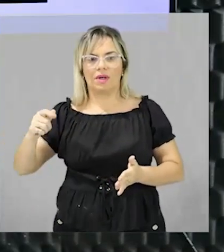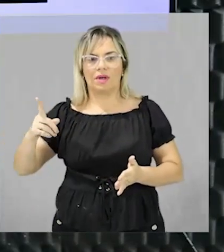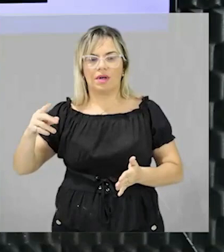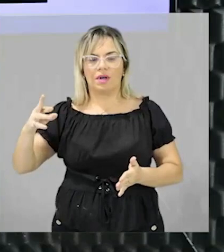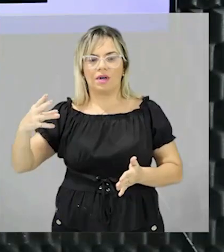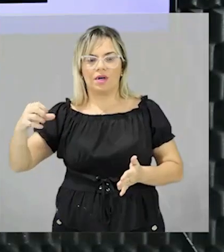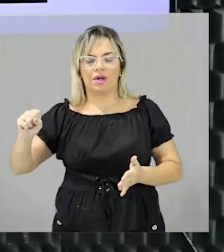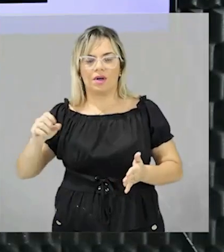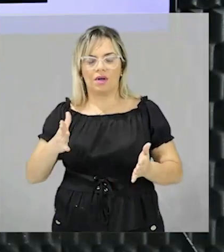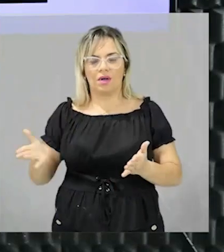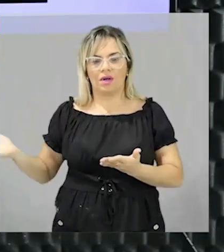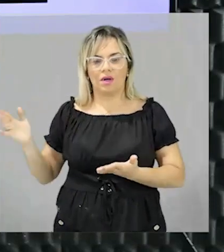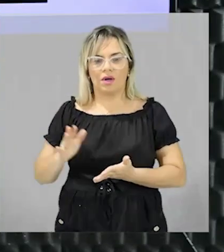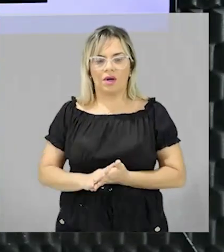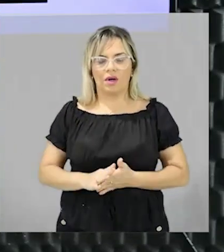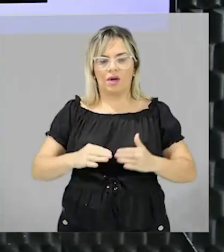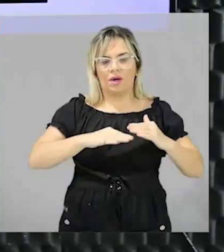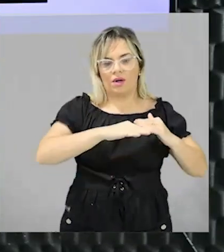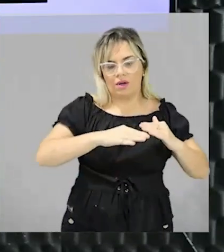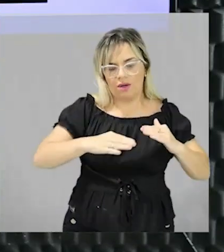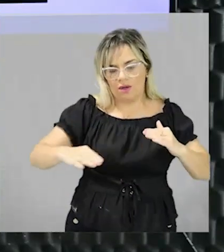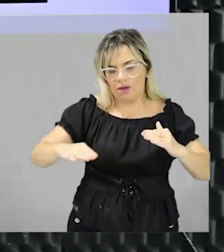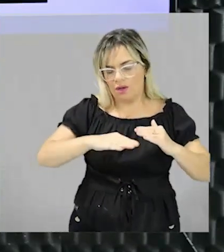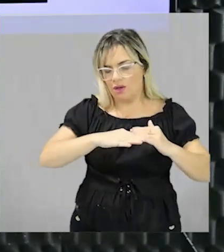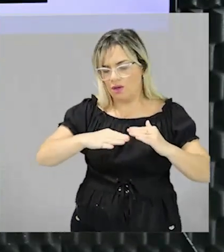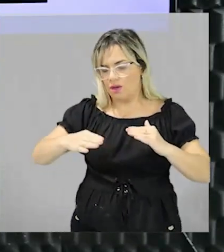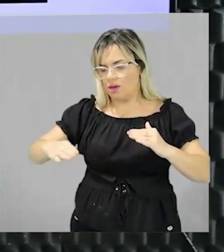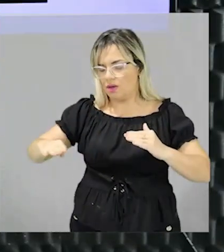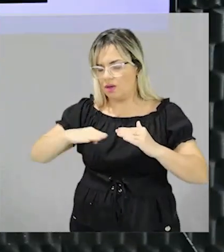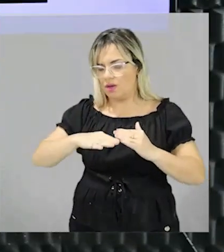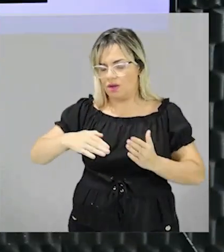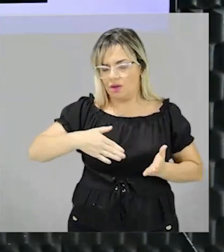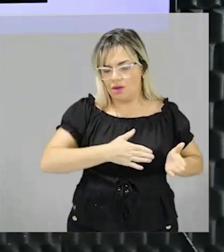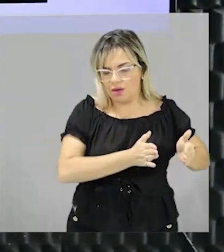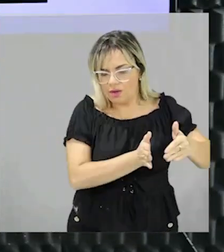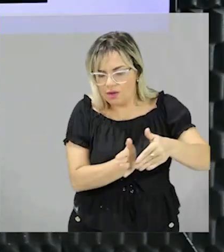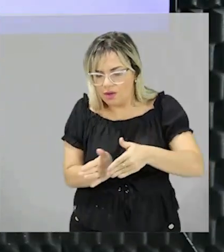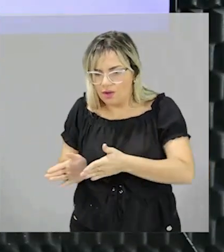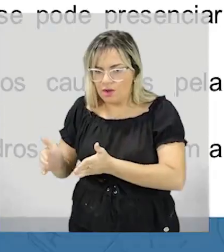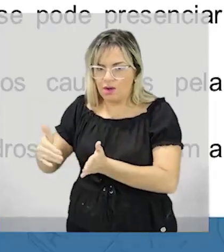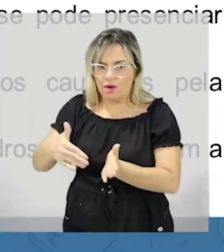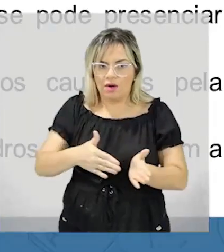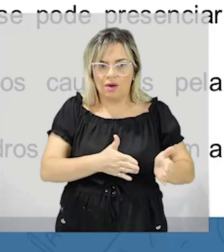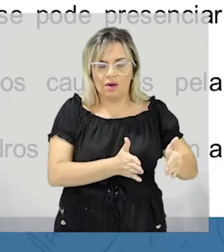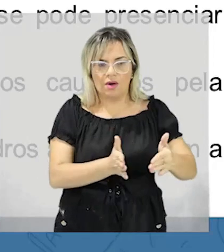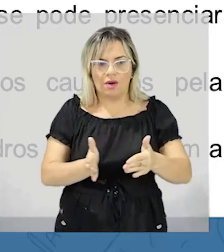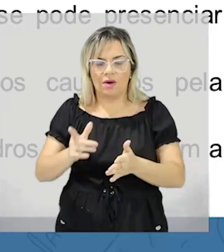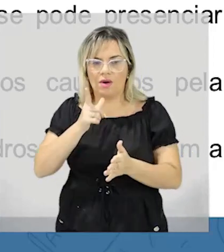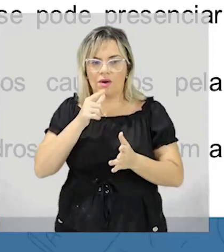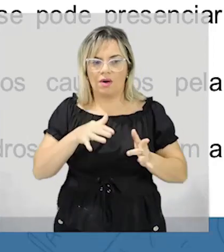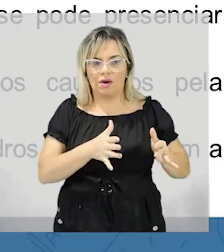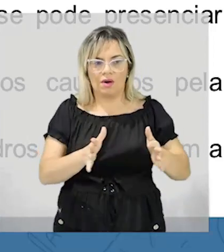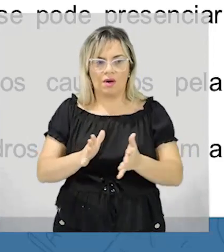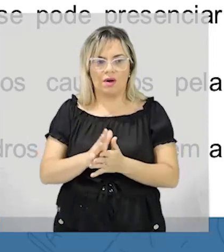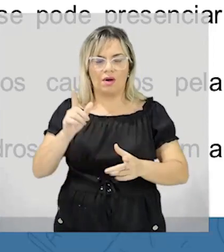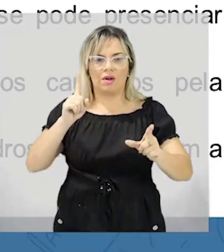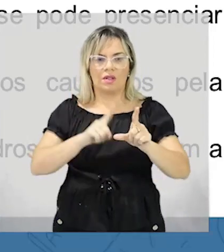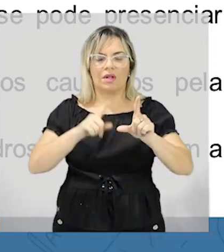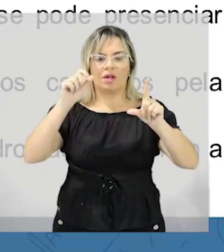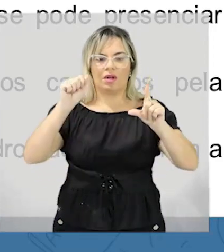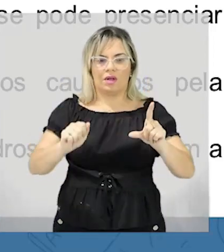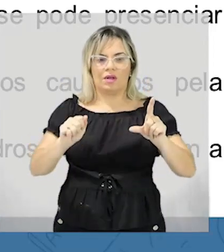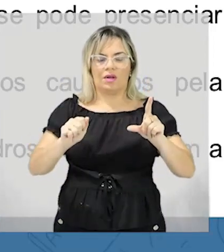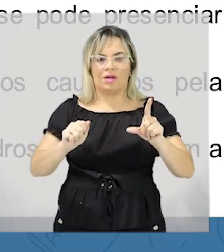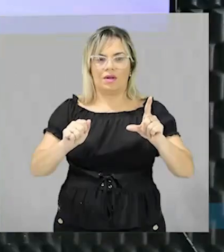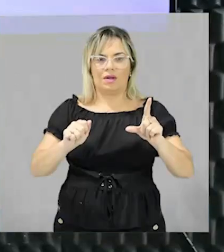aqui é uma área de planície através da formação de meandros, através da curva dos rios. Então nosso gabarito aí, galera, é a